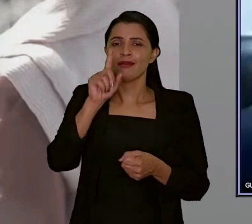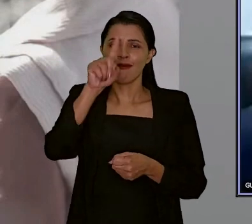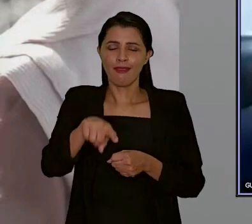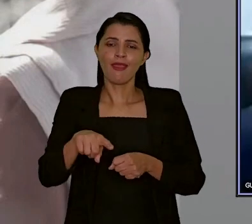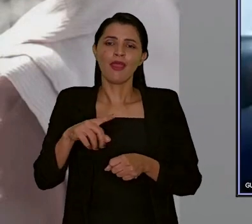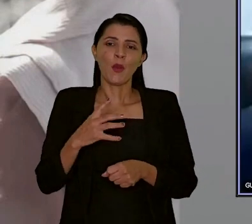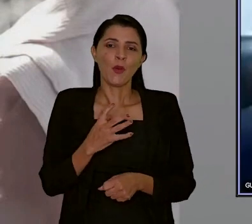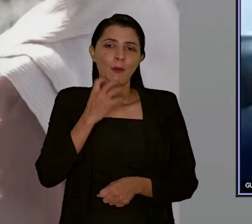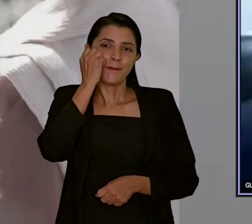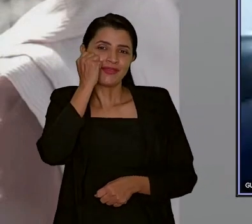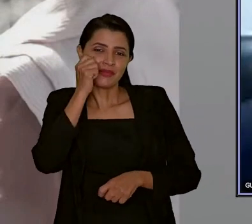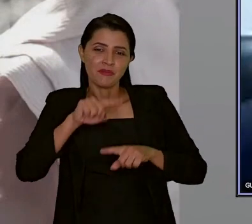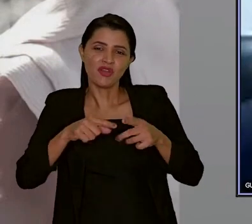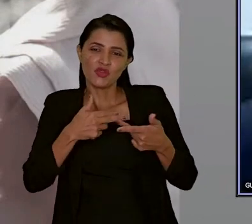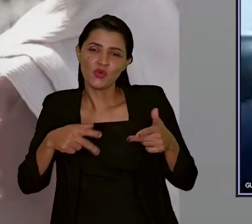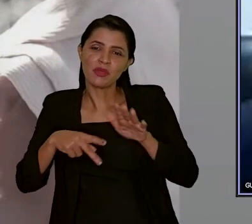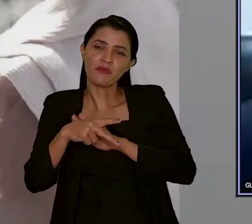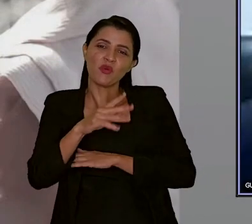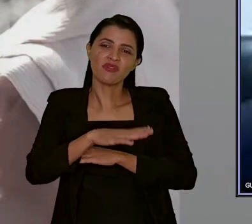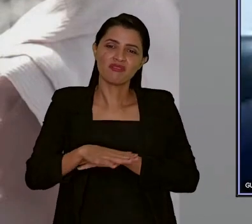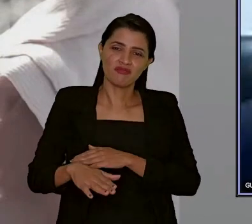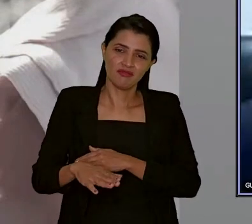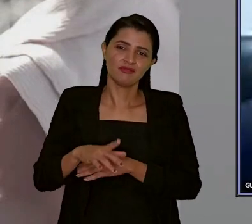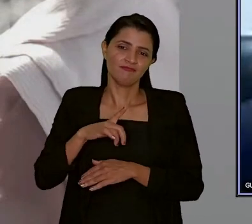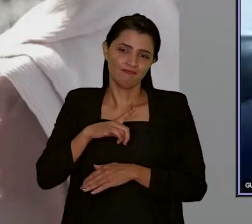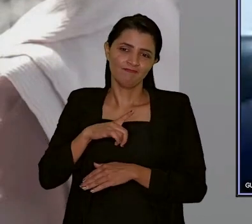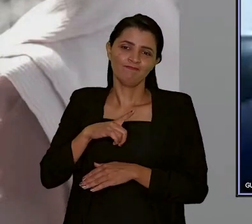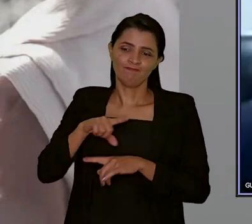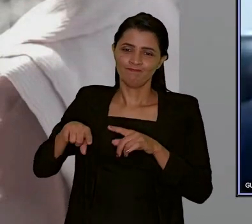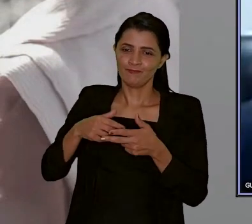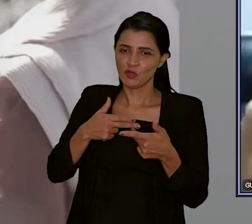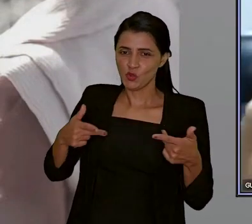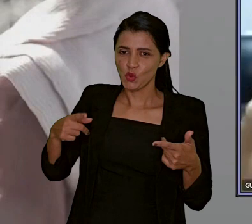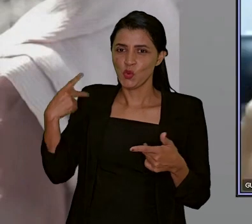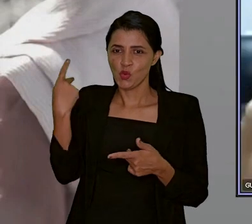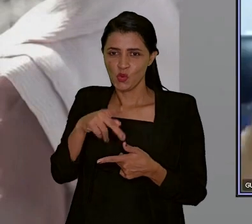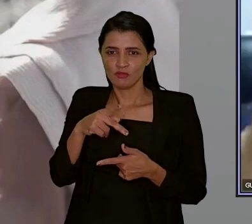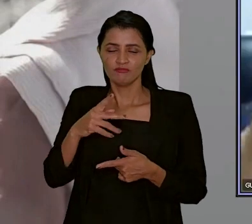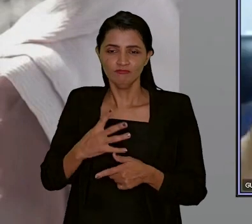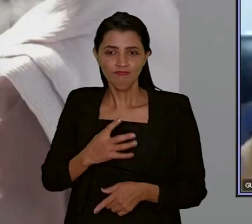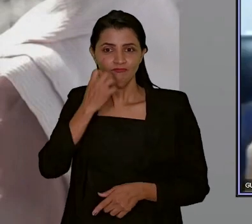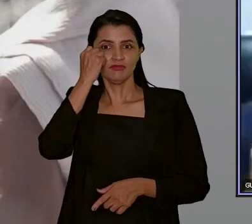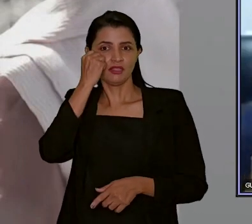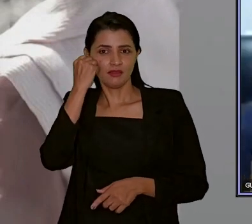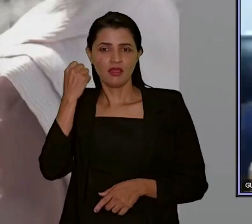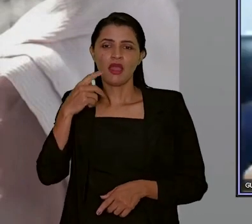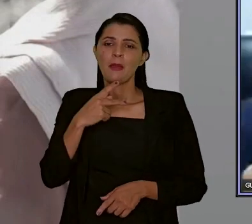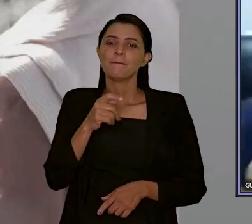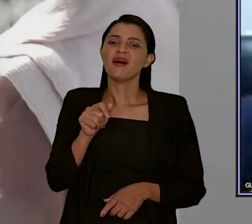da criança, né? As questões patrimoniais, eu acho que isso acaba sendo algo que